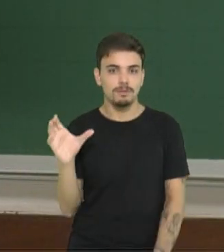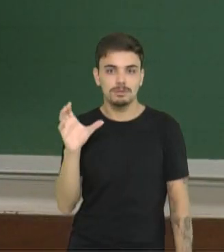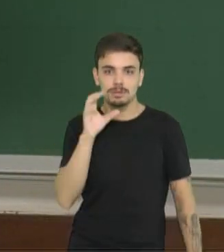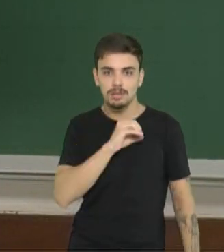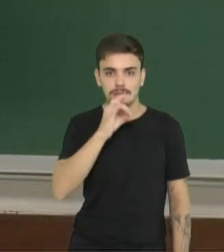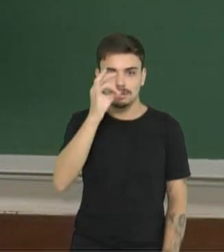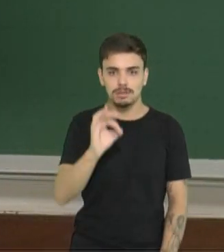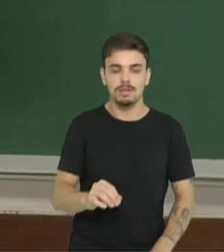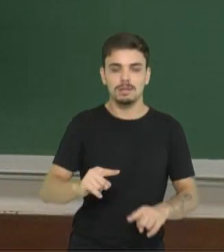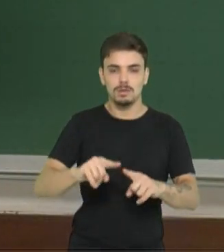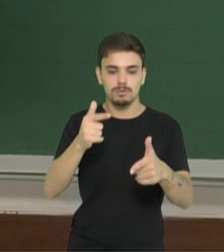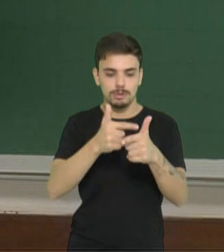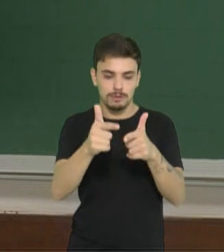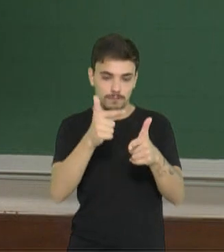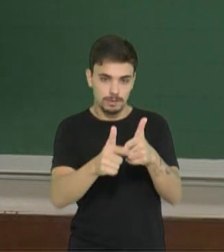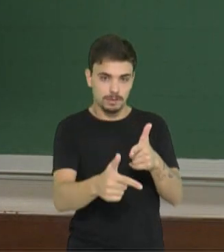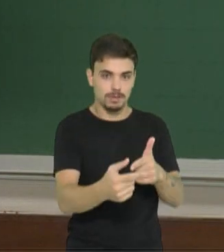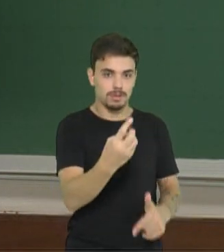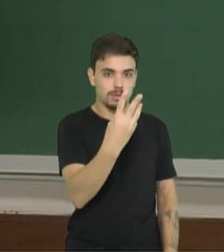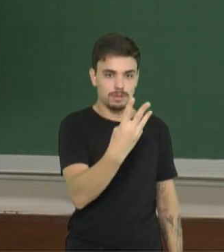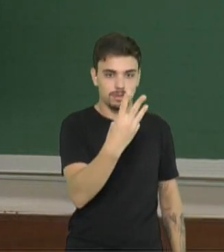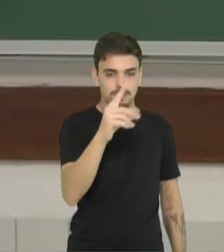eu divido pelo 10,